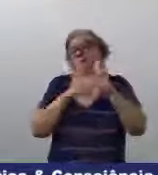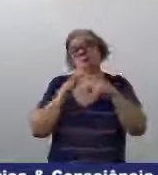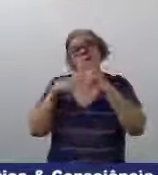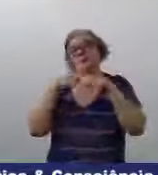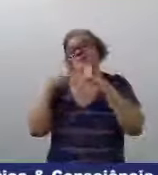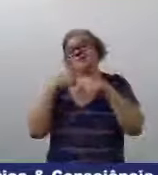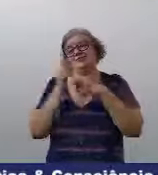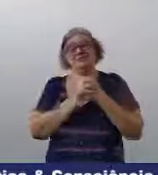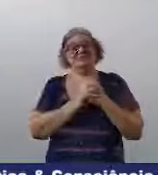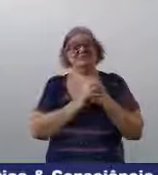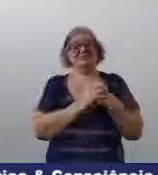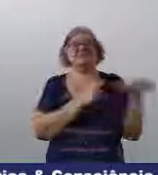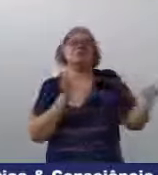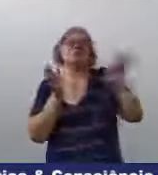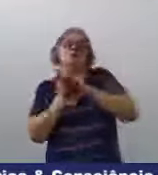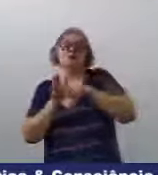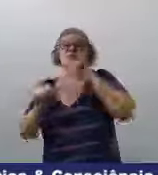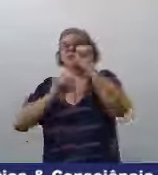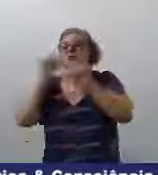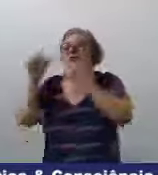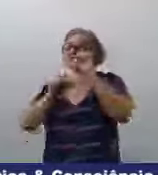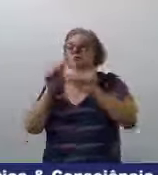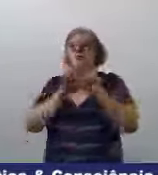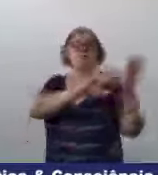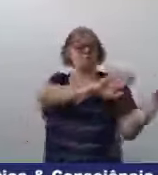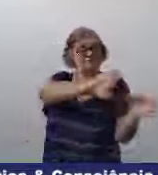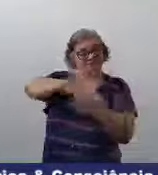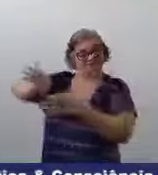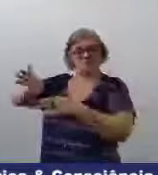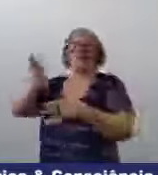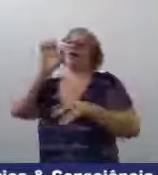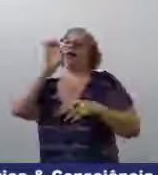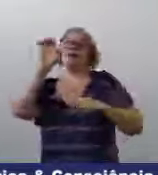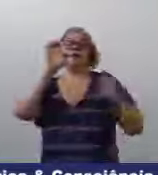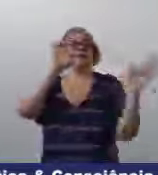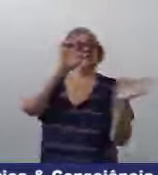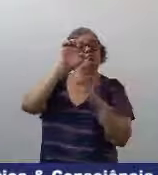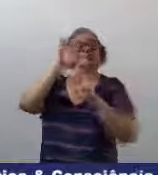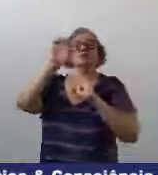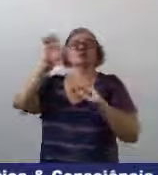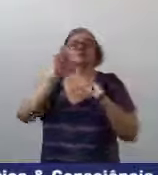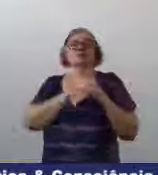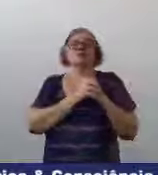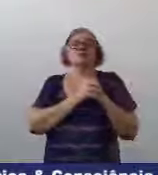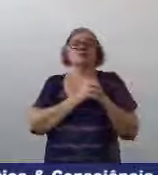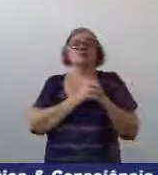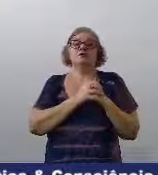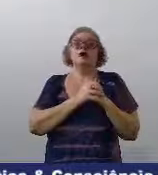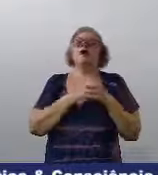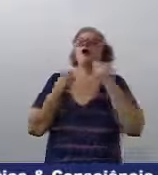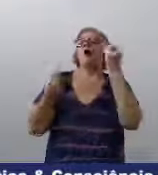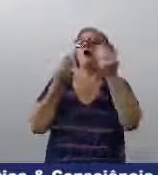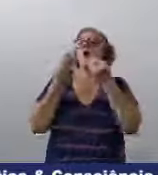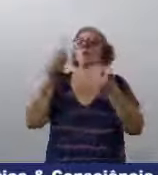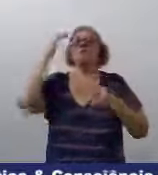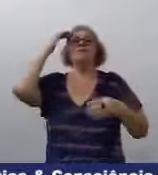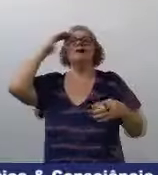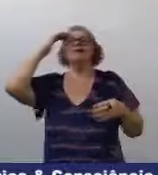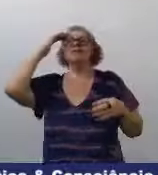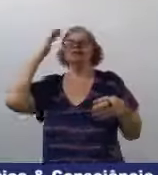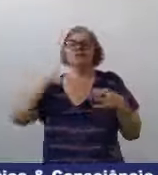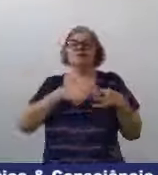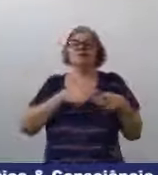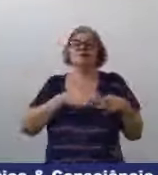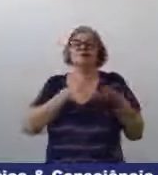uma grande bobagem. E logo afirmou que ia tirar aquela constante das equações. Agora vejam como é o problema